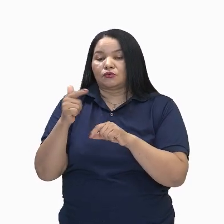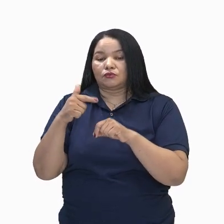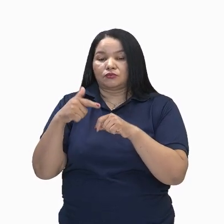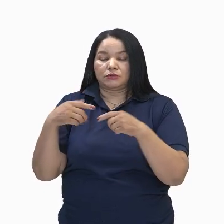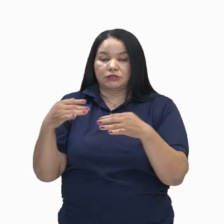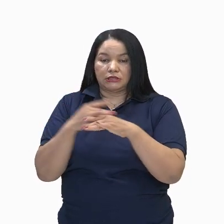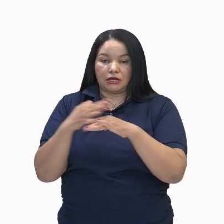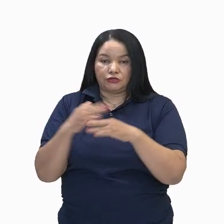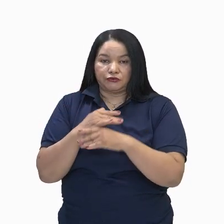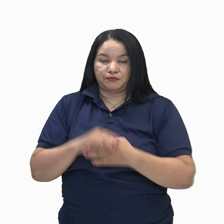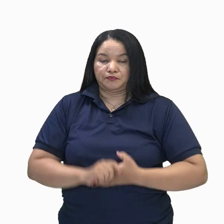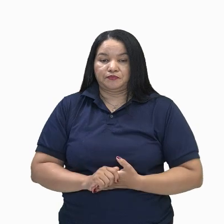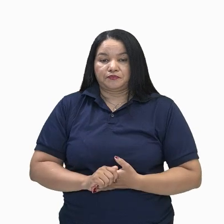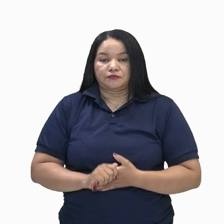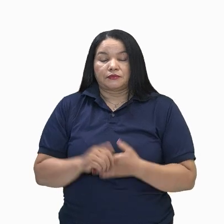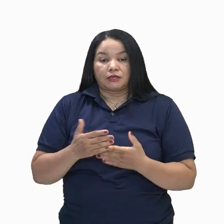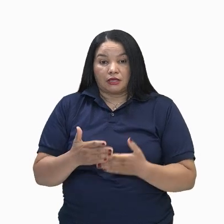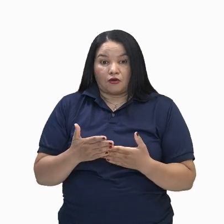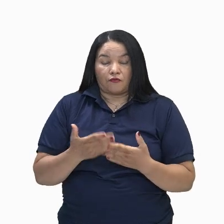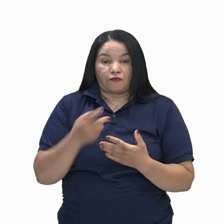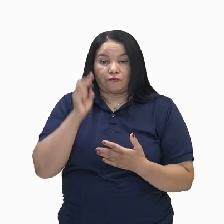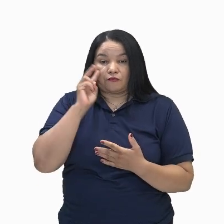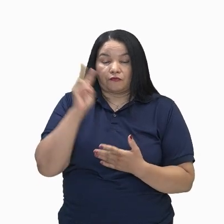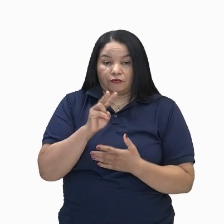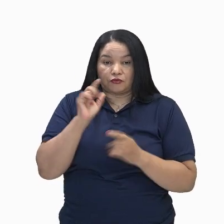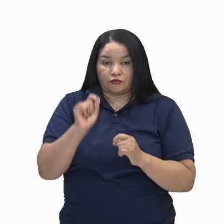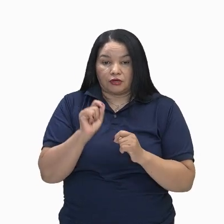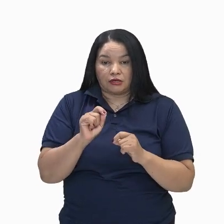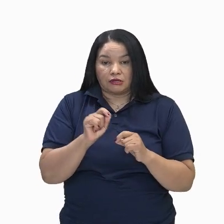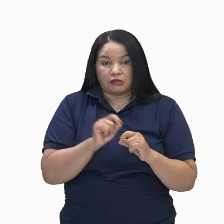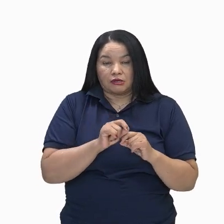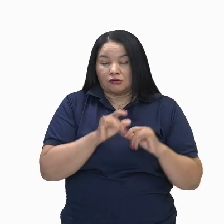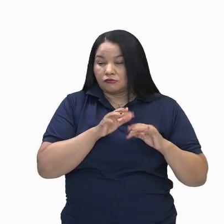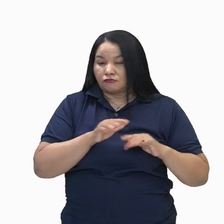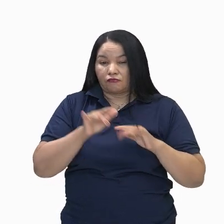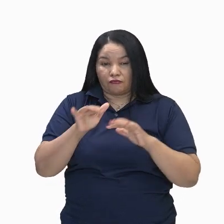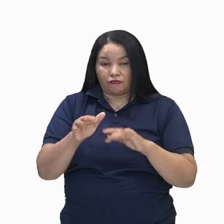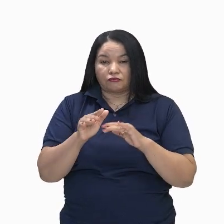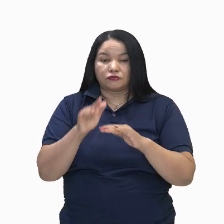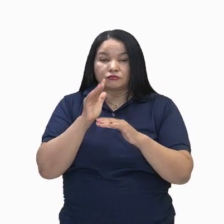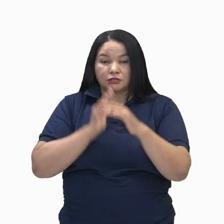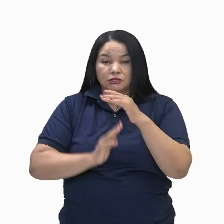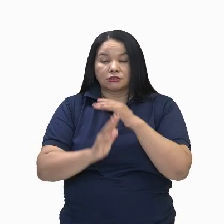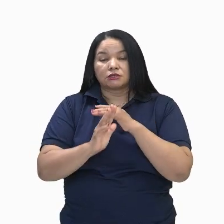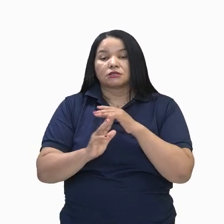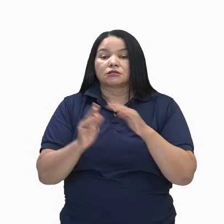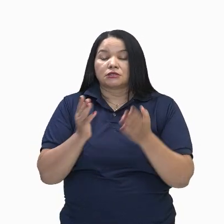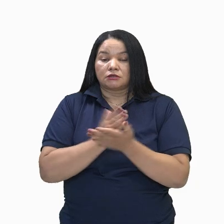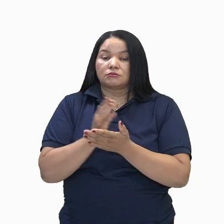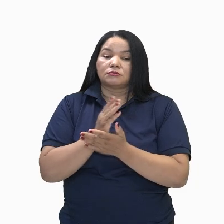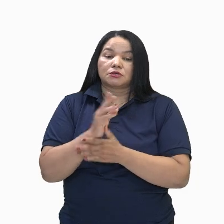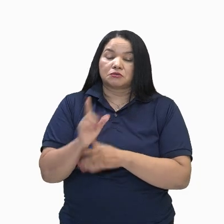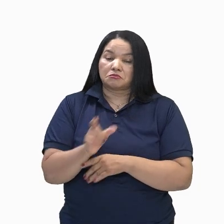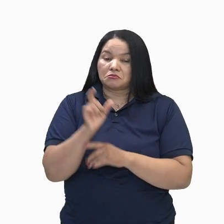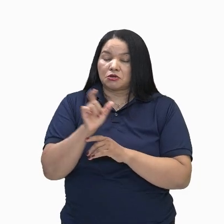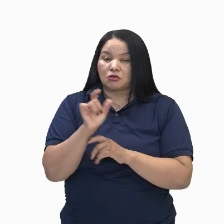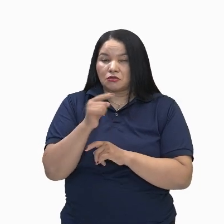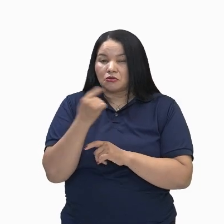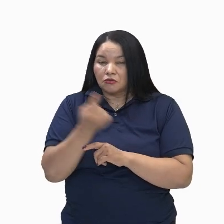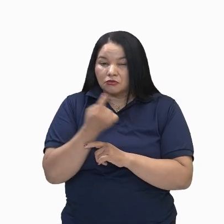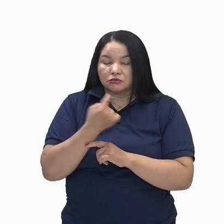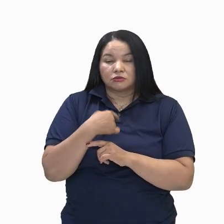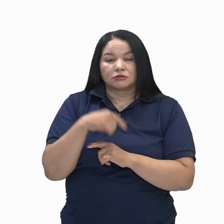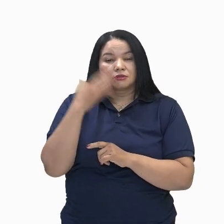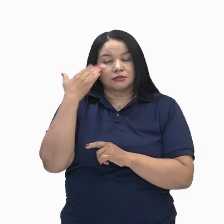cidade. Tá? Então a gente observa, né, esse fluxo migratório, esses termos que nós estamos estudando, que